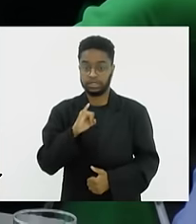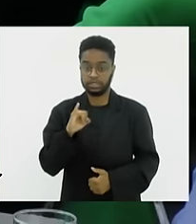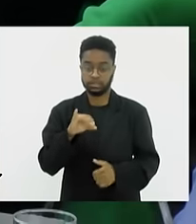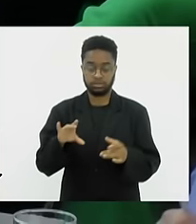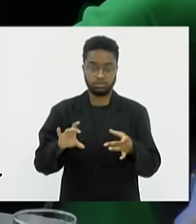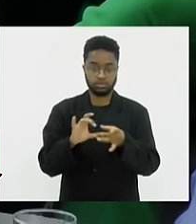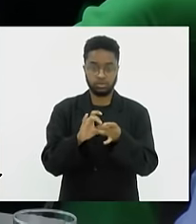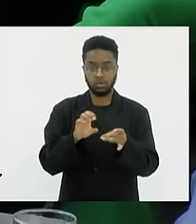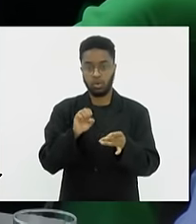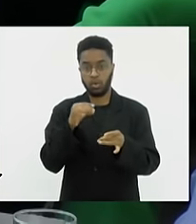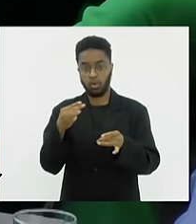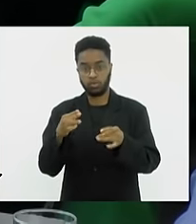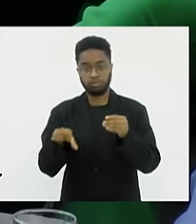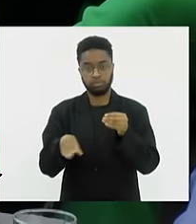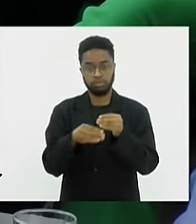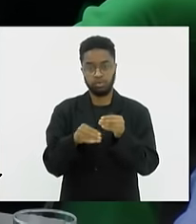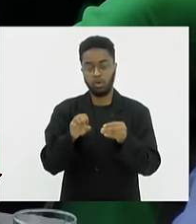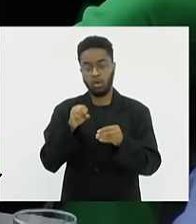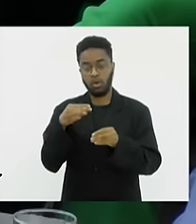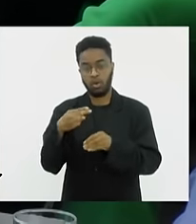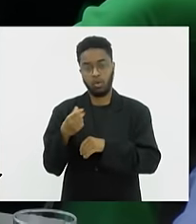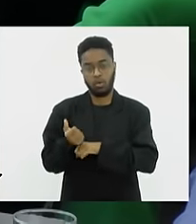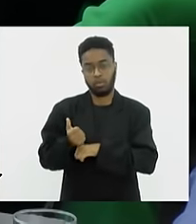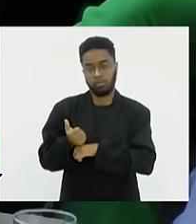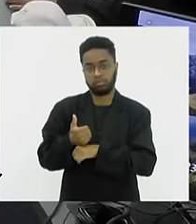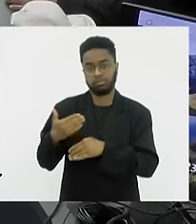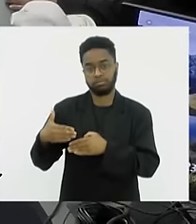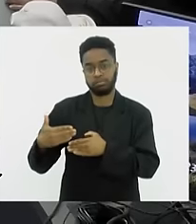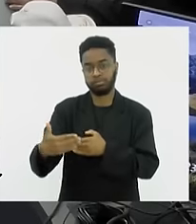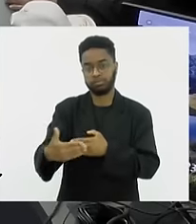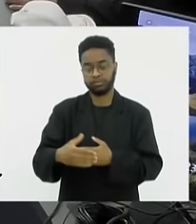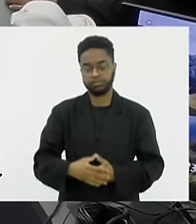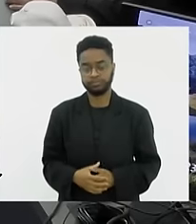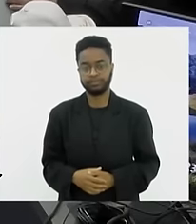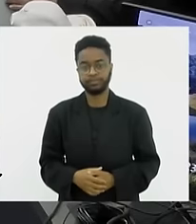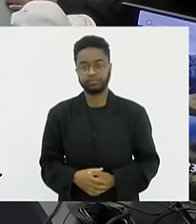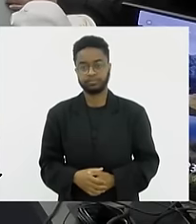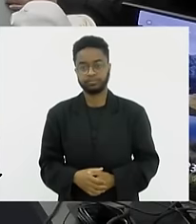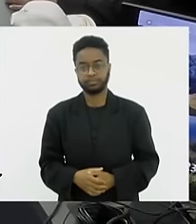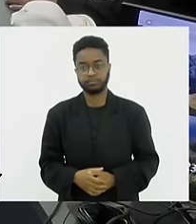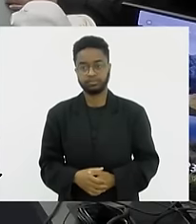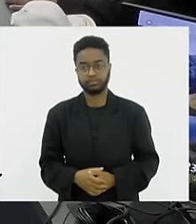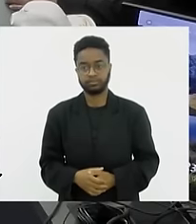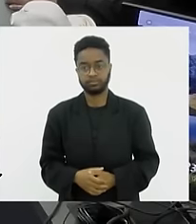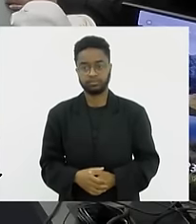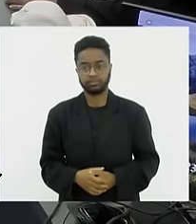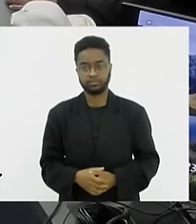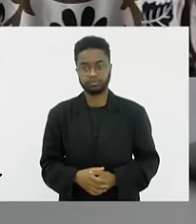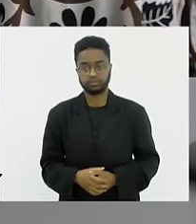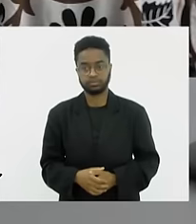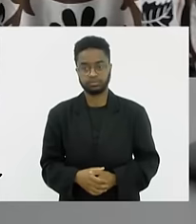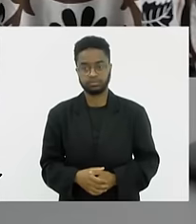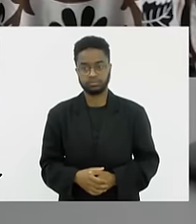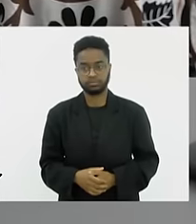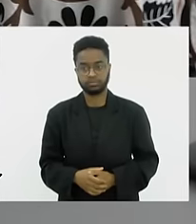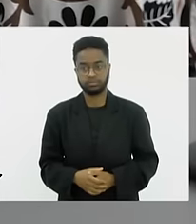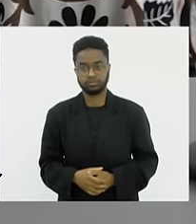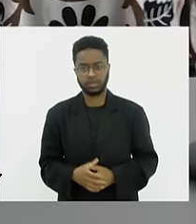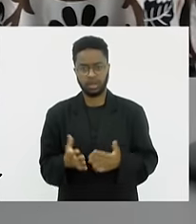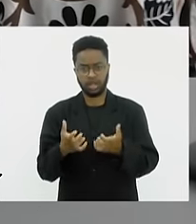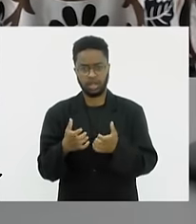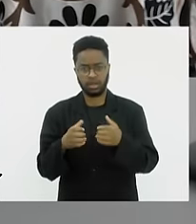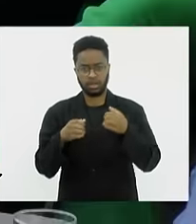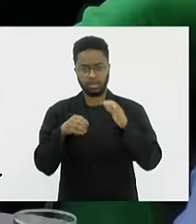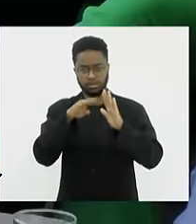ou servidores de carreira. Vou pedir aqui... O senhor, por favor... O senhor já... A relação dos servidores, é